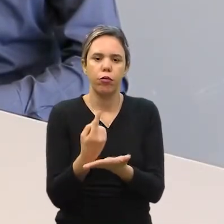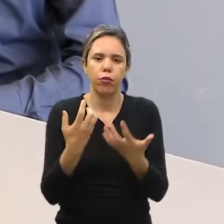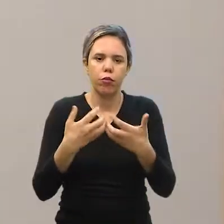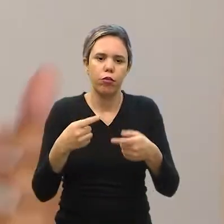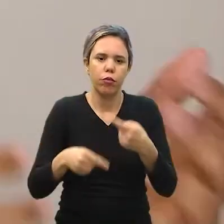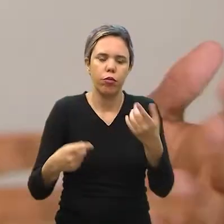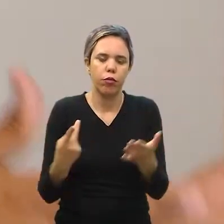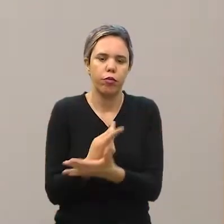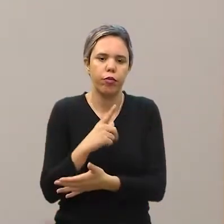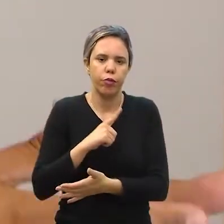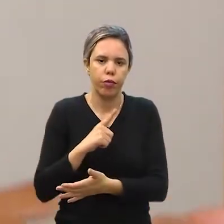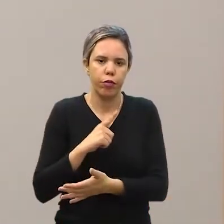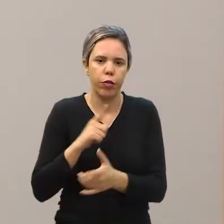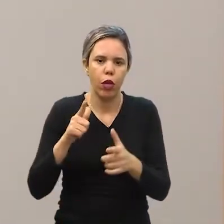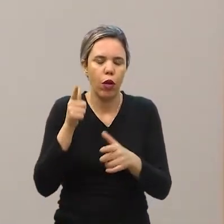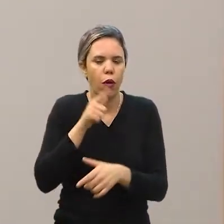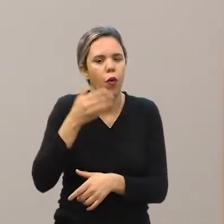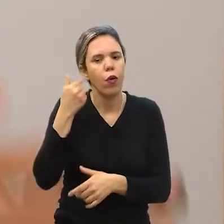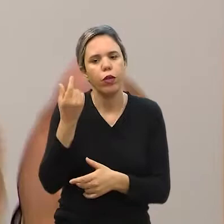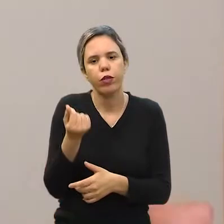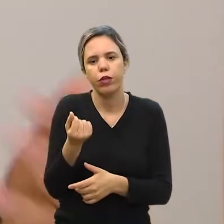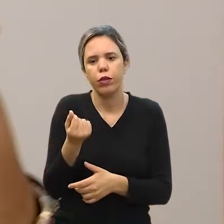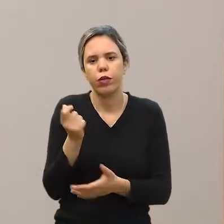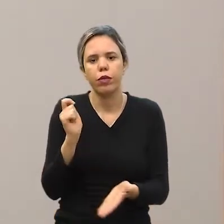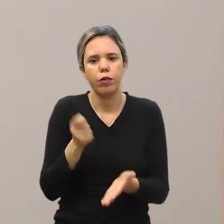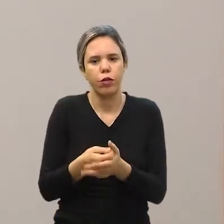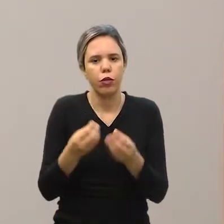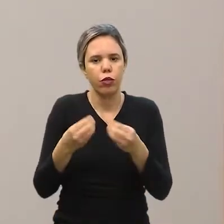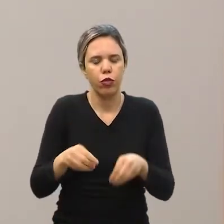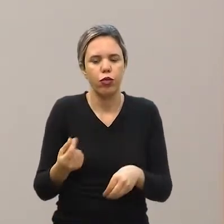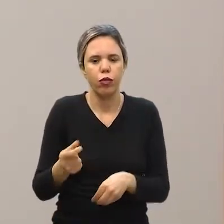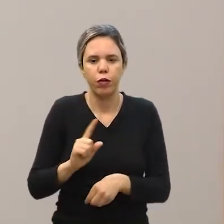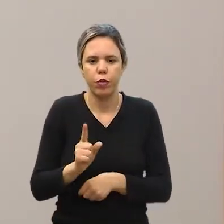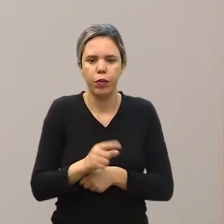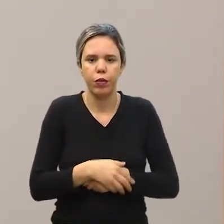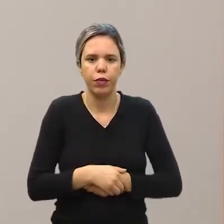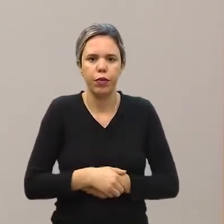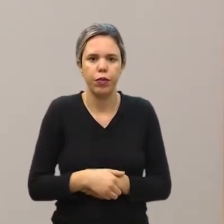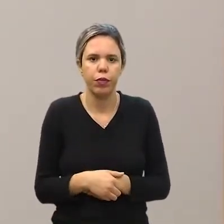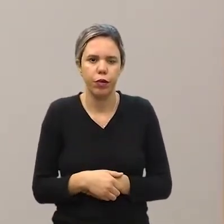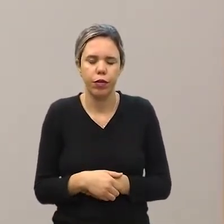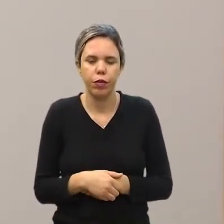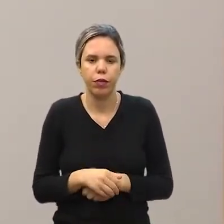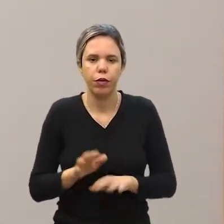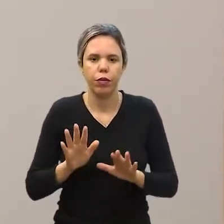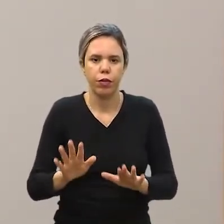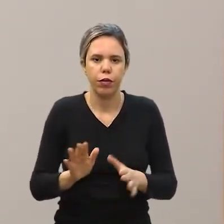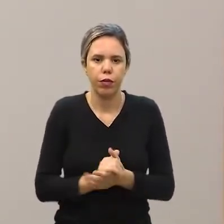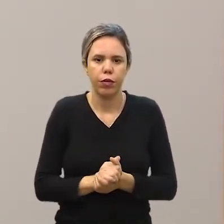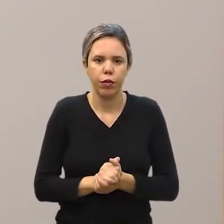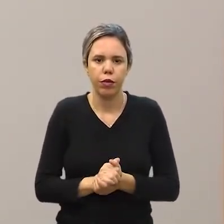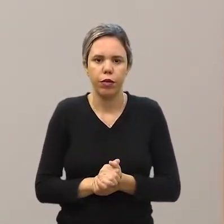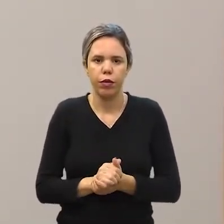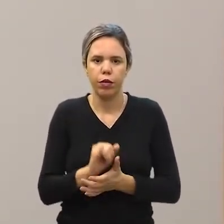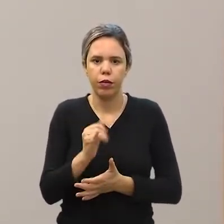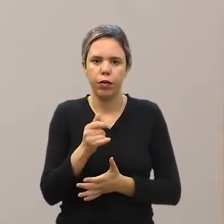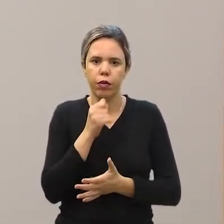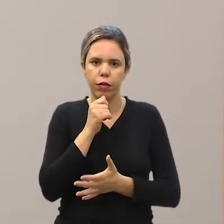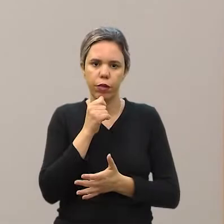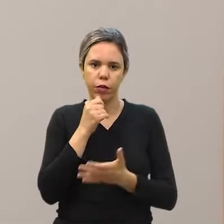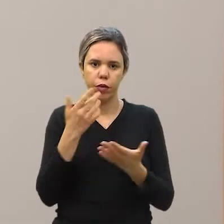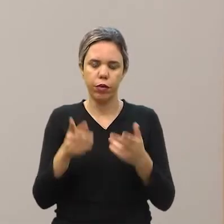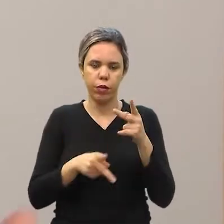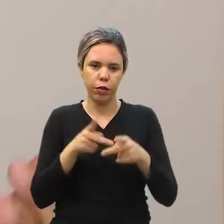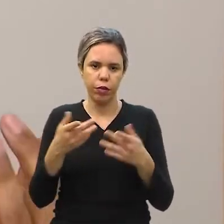funcionar, você tenha de onde tirar esse dinheiro sem impactar a sua vida financeira. Mas, caso ainda